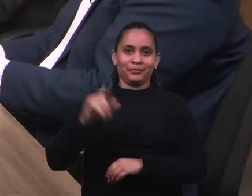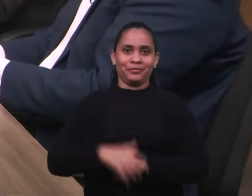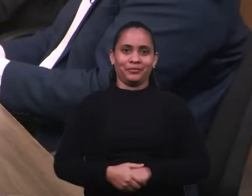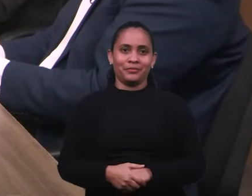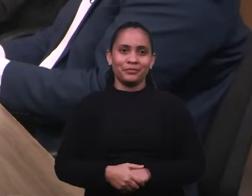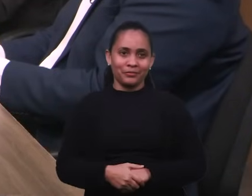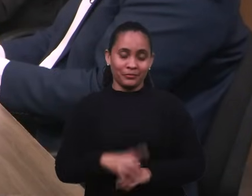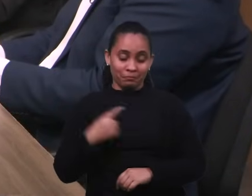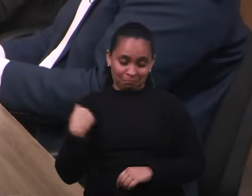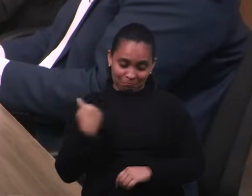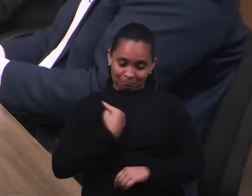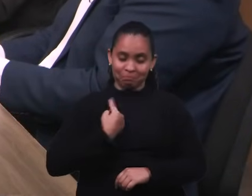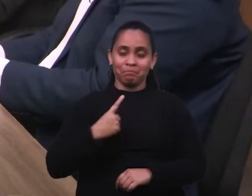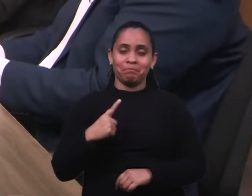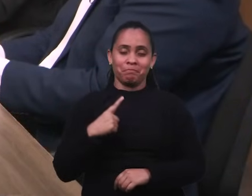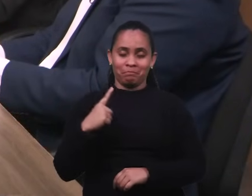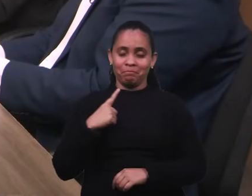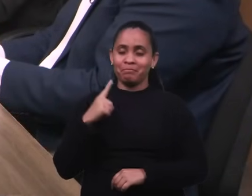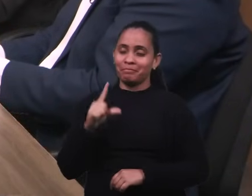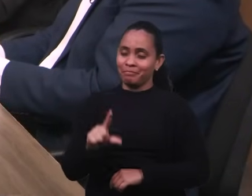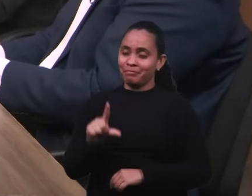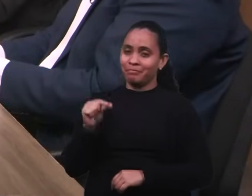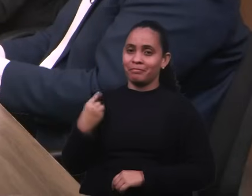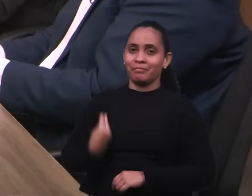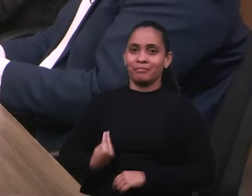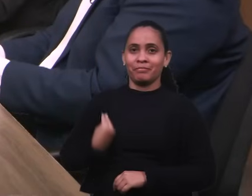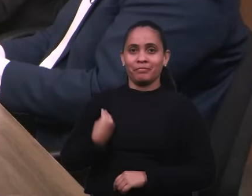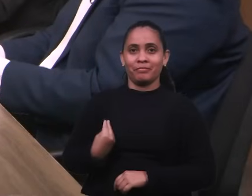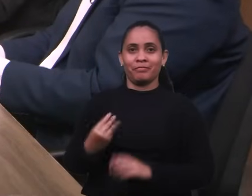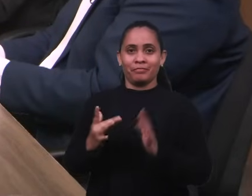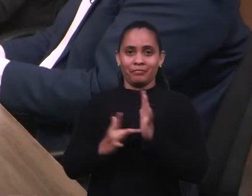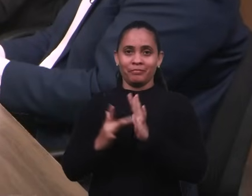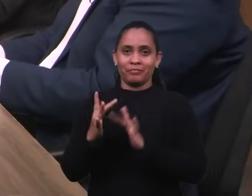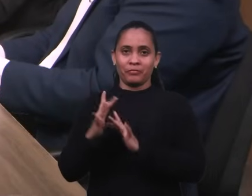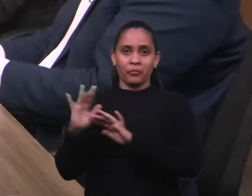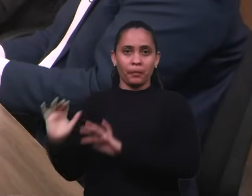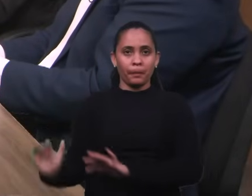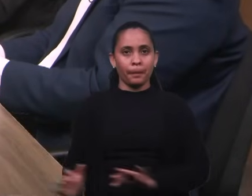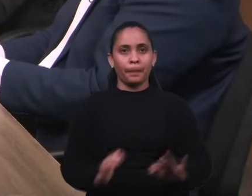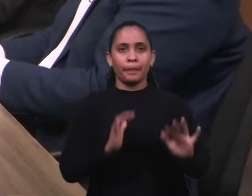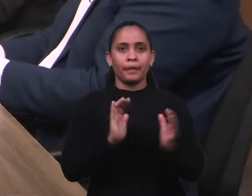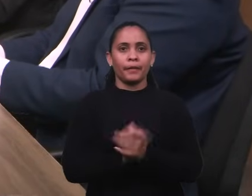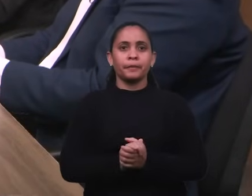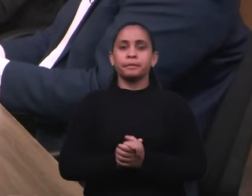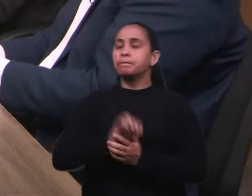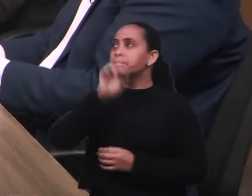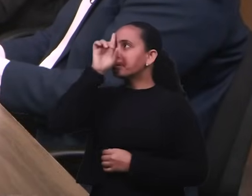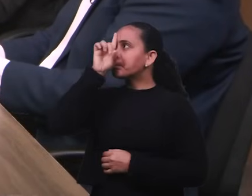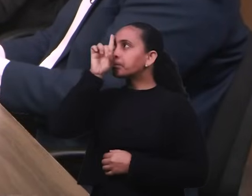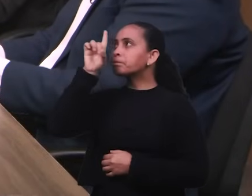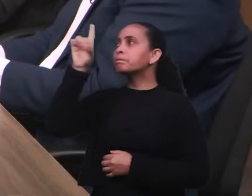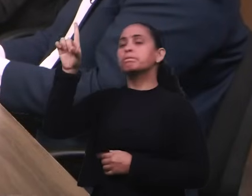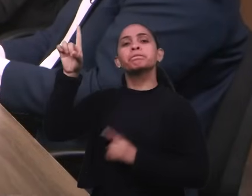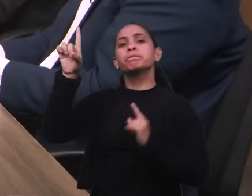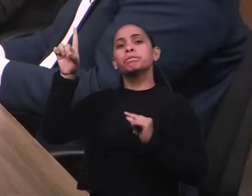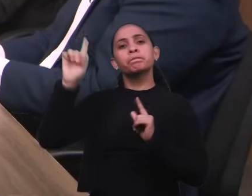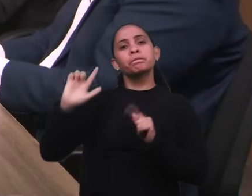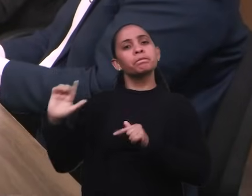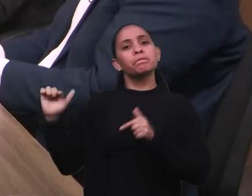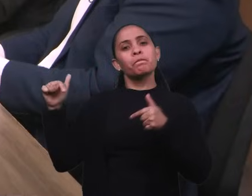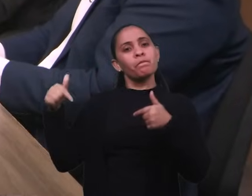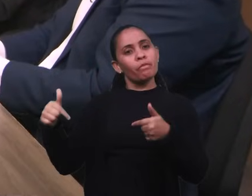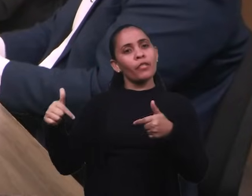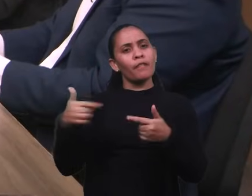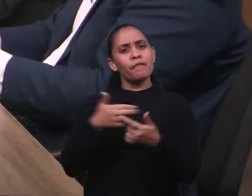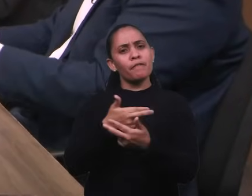que nós temos escolhido a vida em Cristo Jesus. E o Senhor vai manifestar essa onisciência dele em